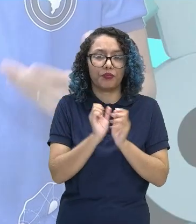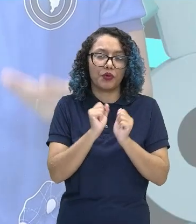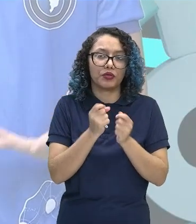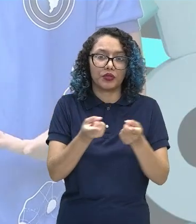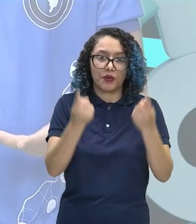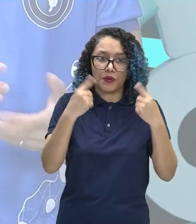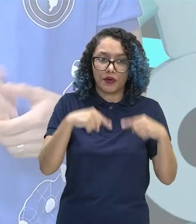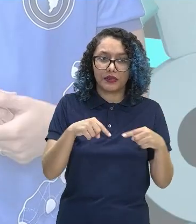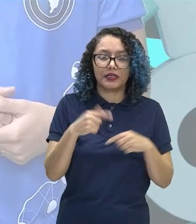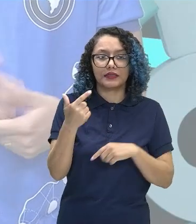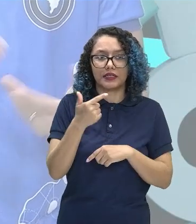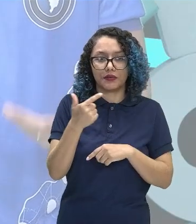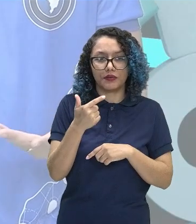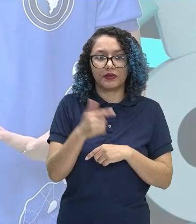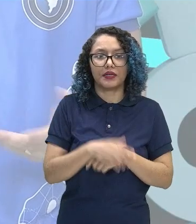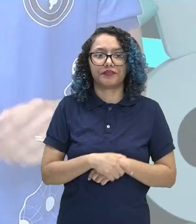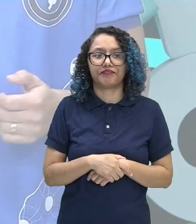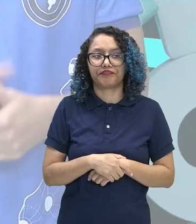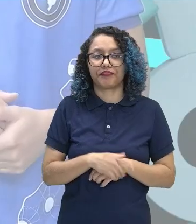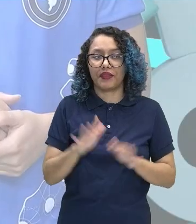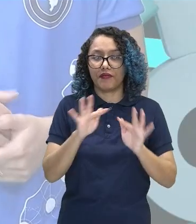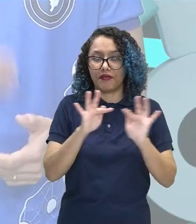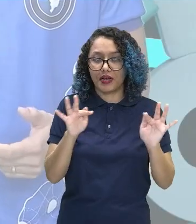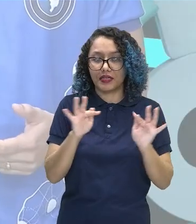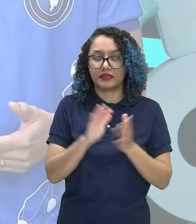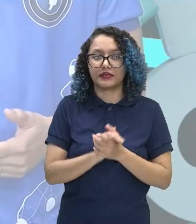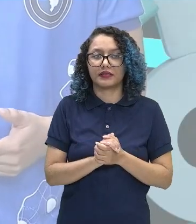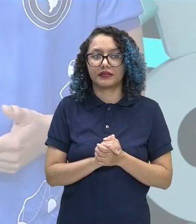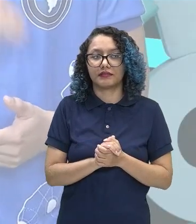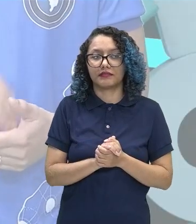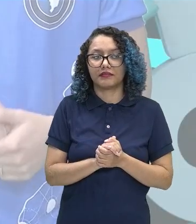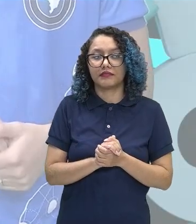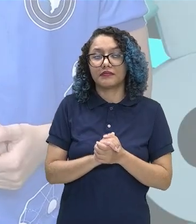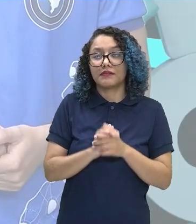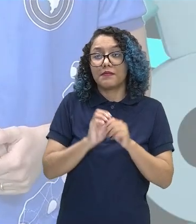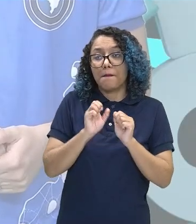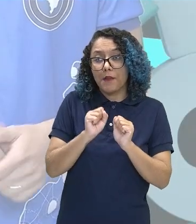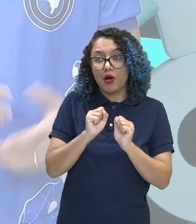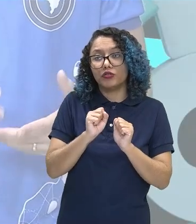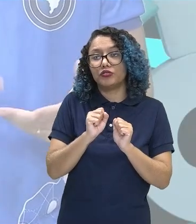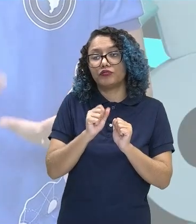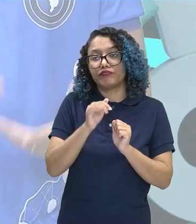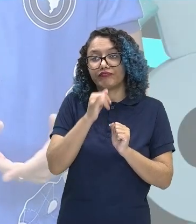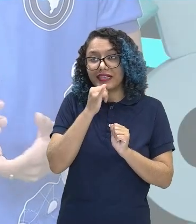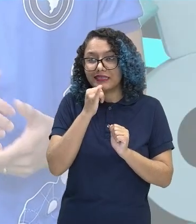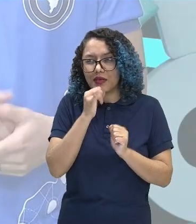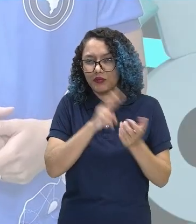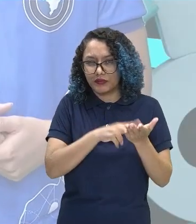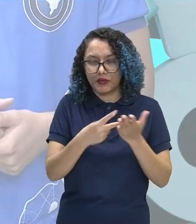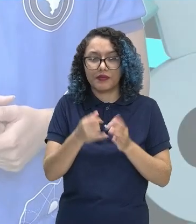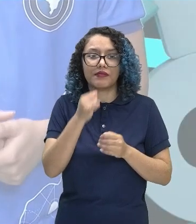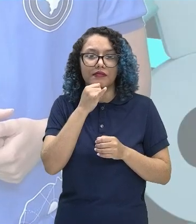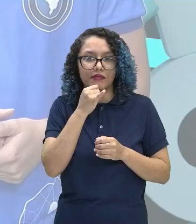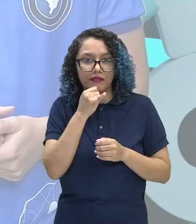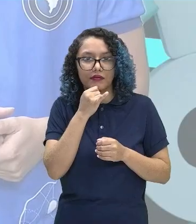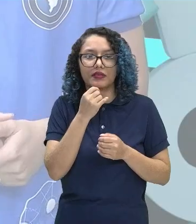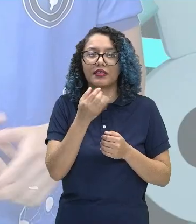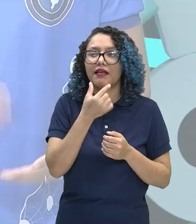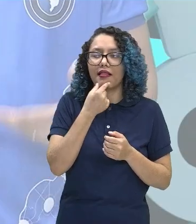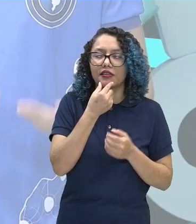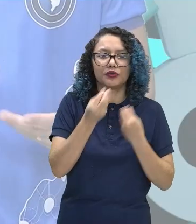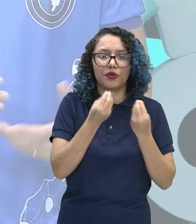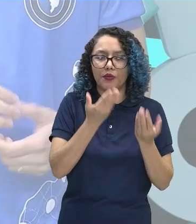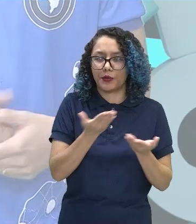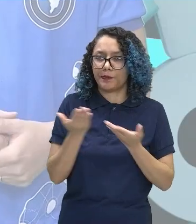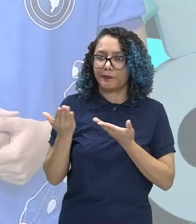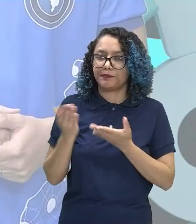for example, for example. Então para eu dizer por exemplo, eu vou dizer for example, for example.